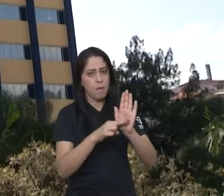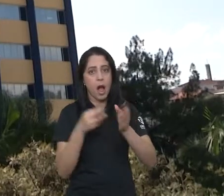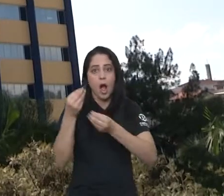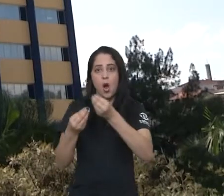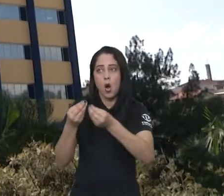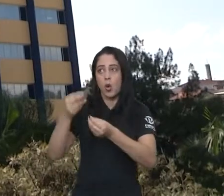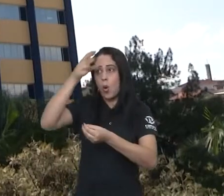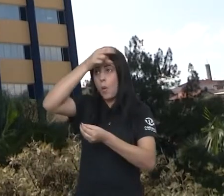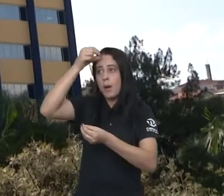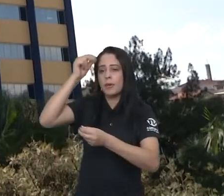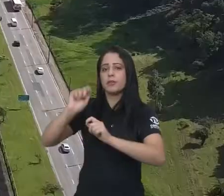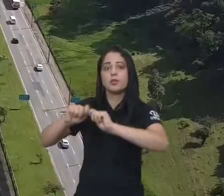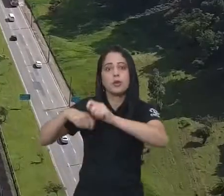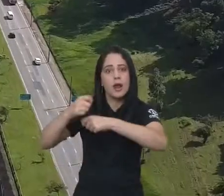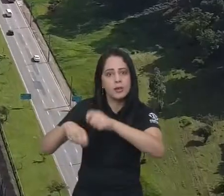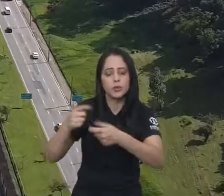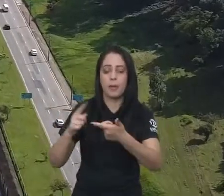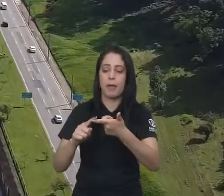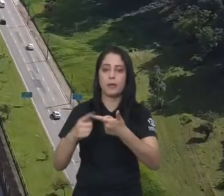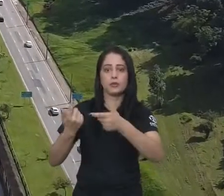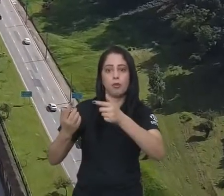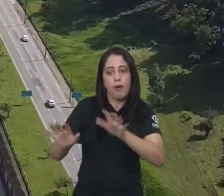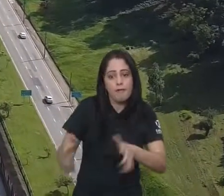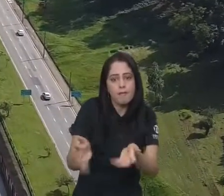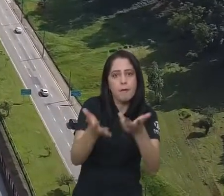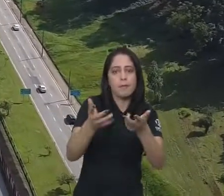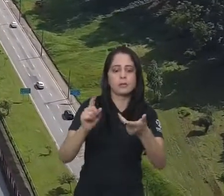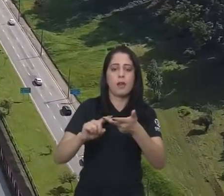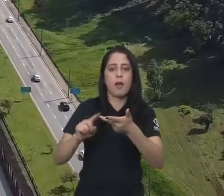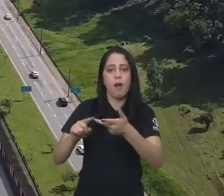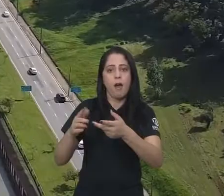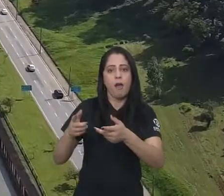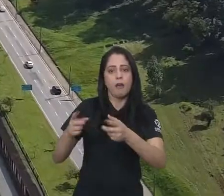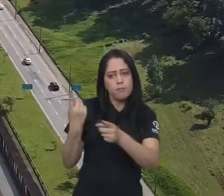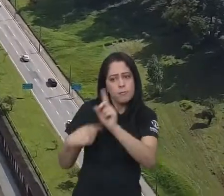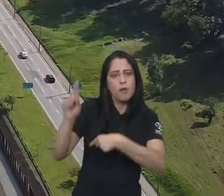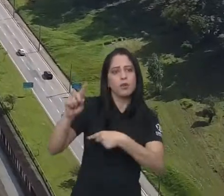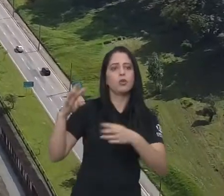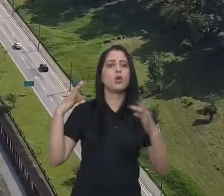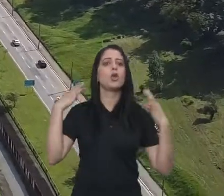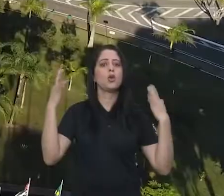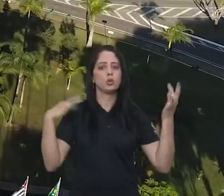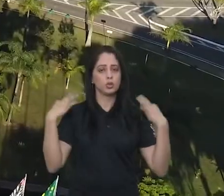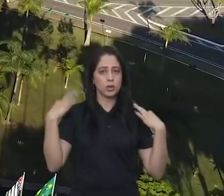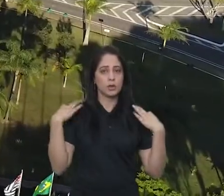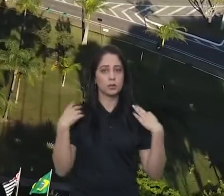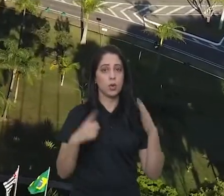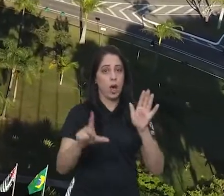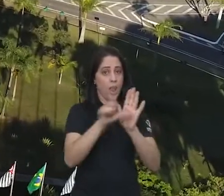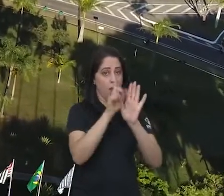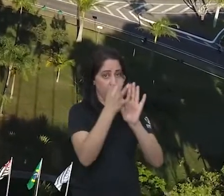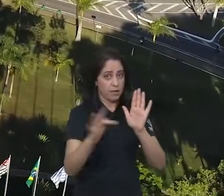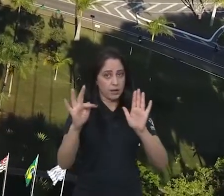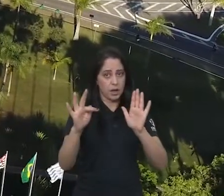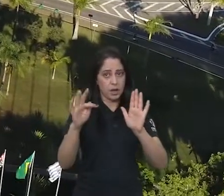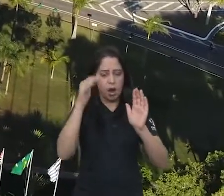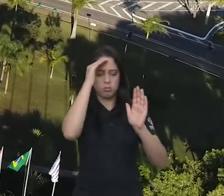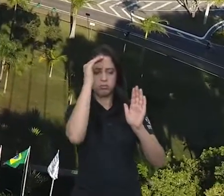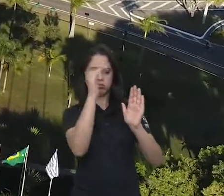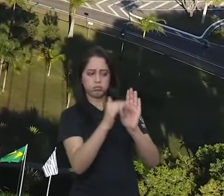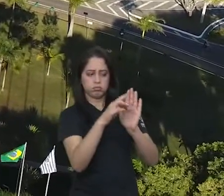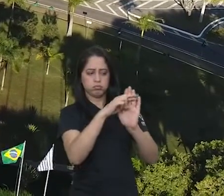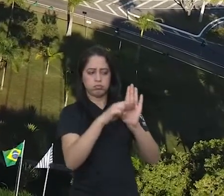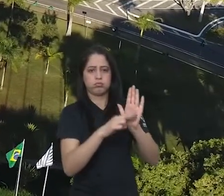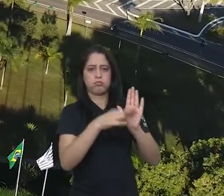administração pública municipal no planejamento, desenvolvimento e estímulo ao turismo em consonância com a lei federal